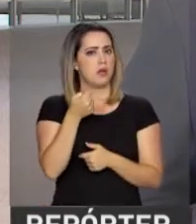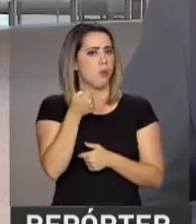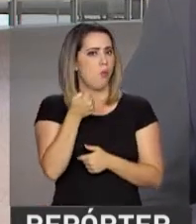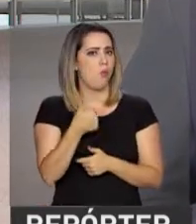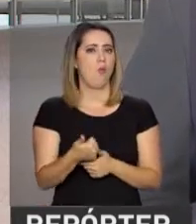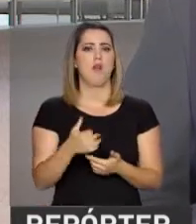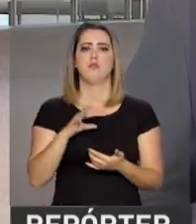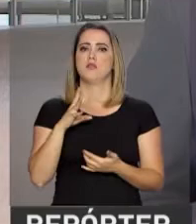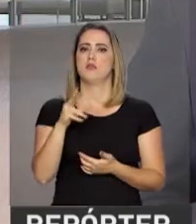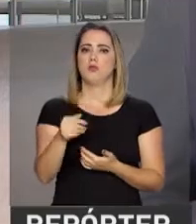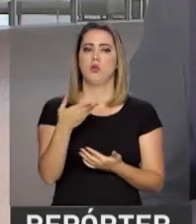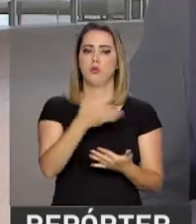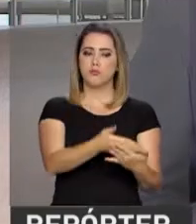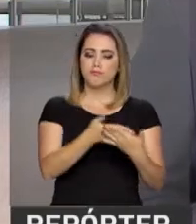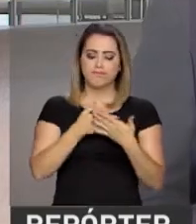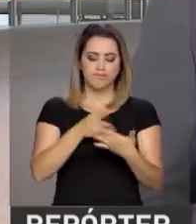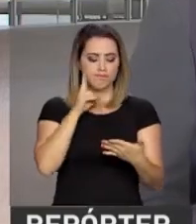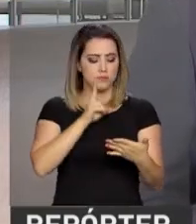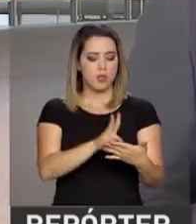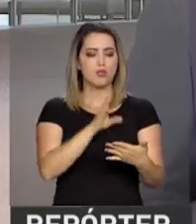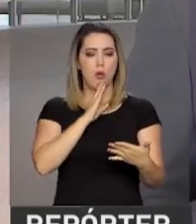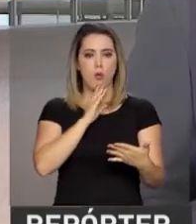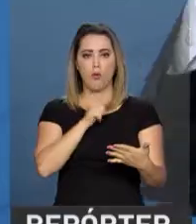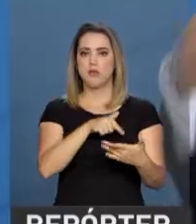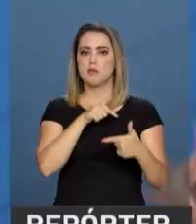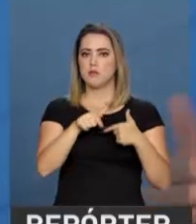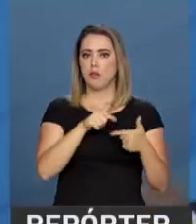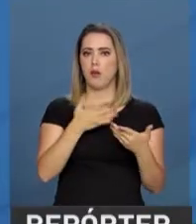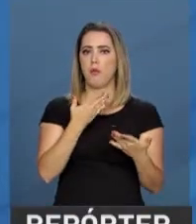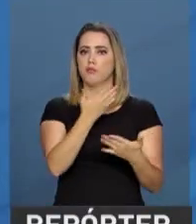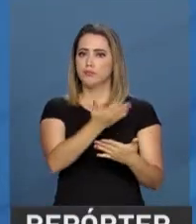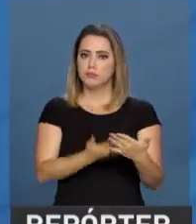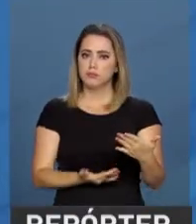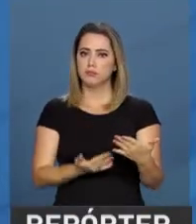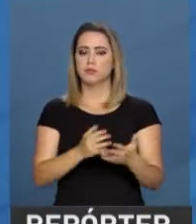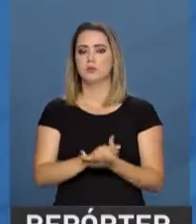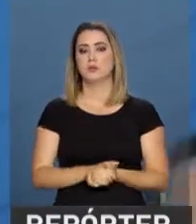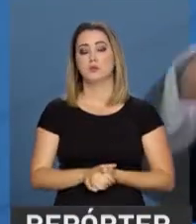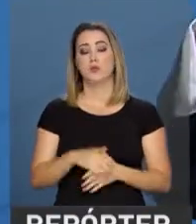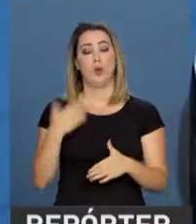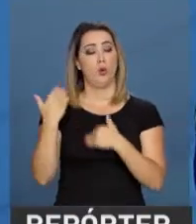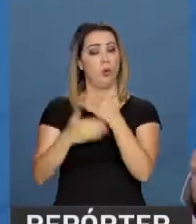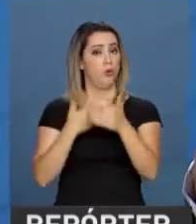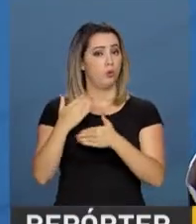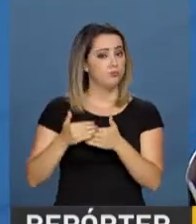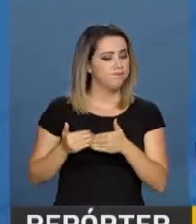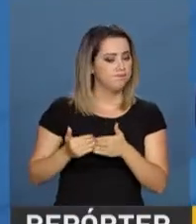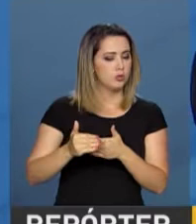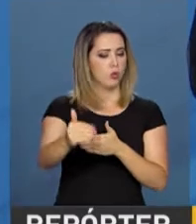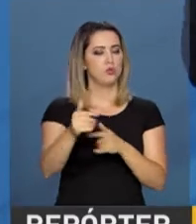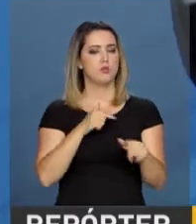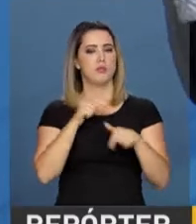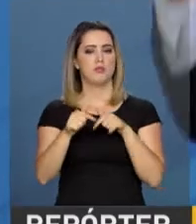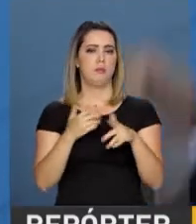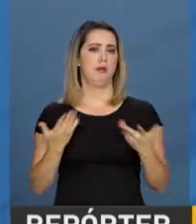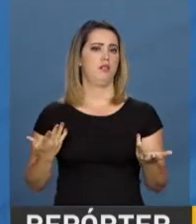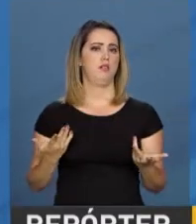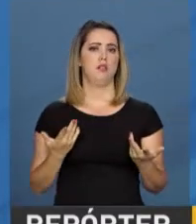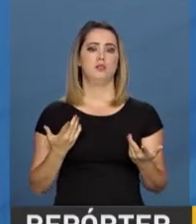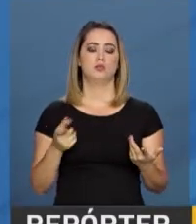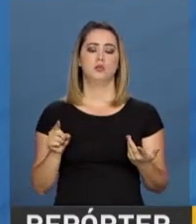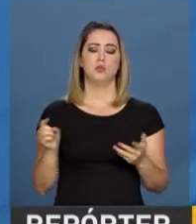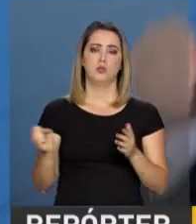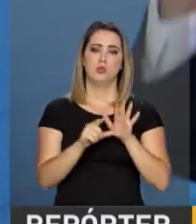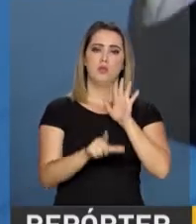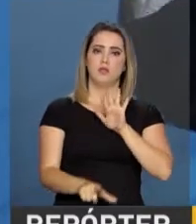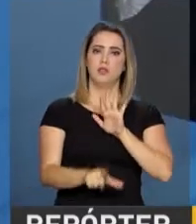cima de boa parte das medidas apresentadas. Continuar fazendo as reformas, continuar fazendo não só